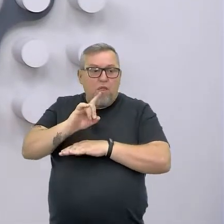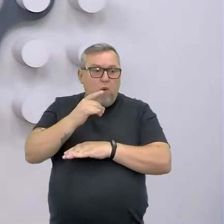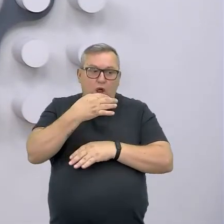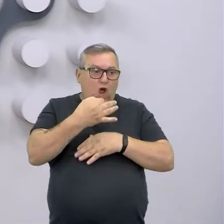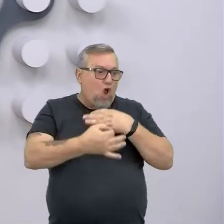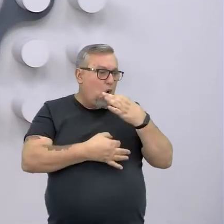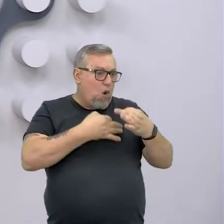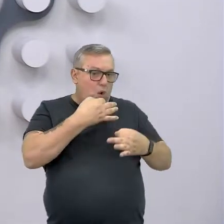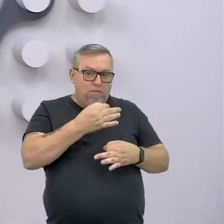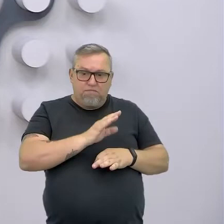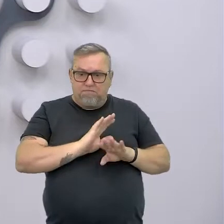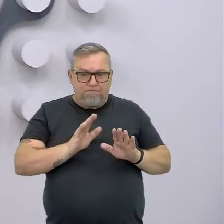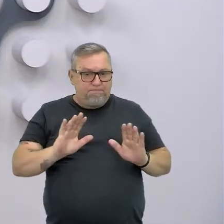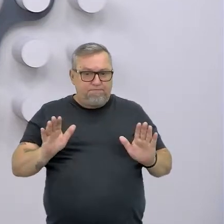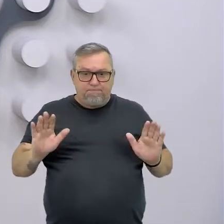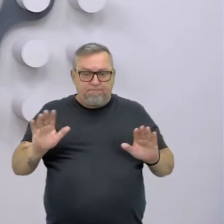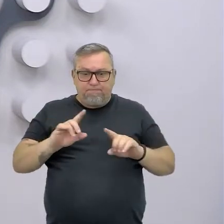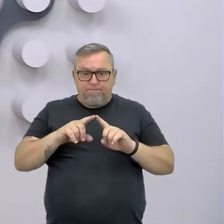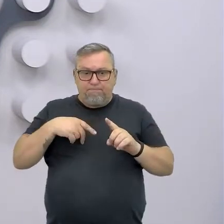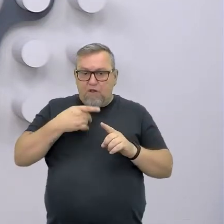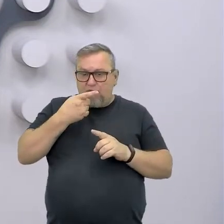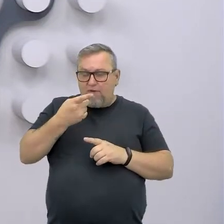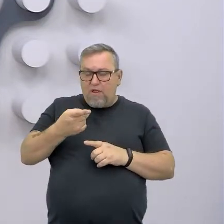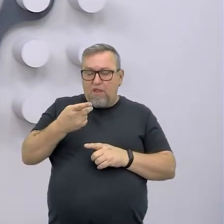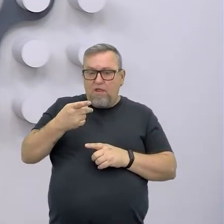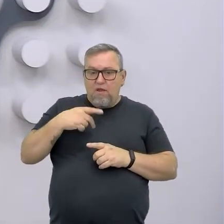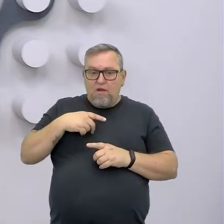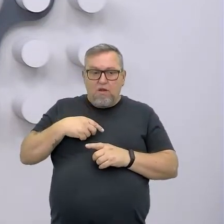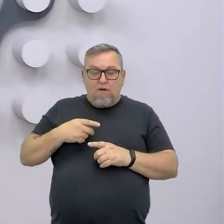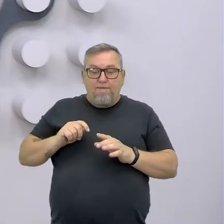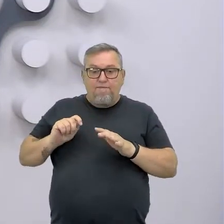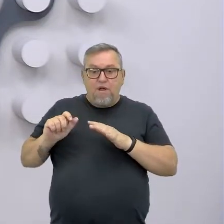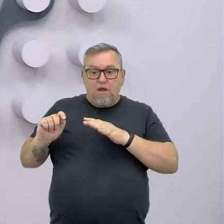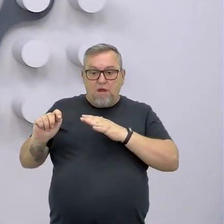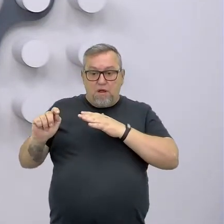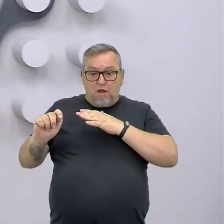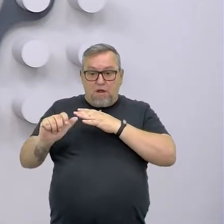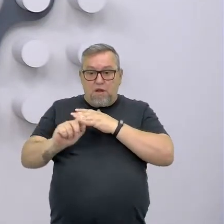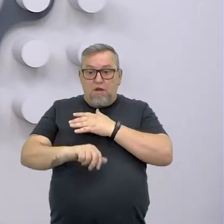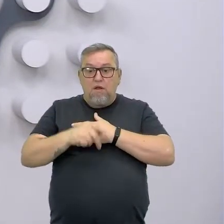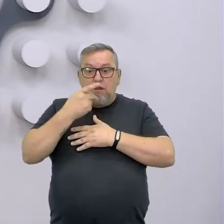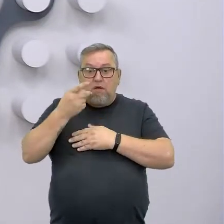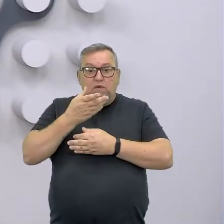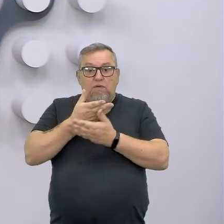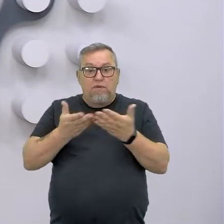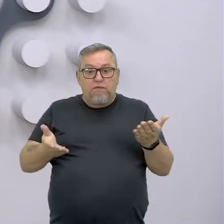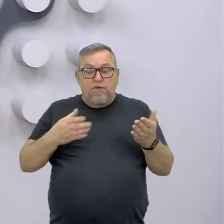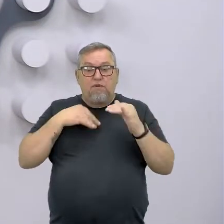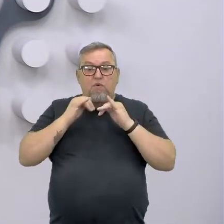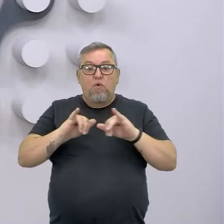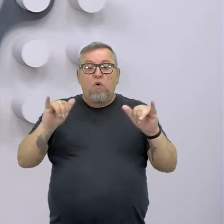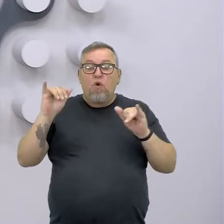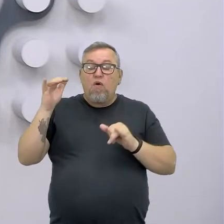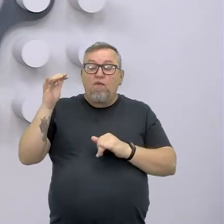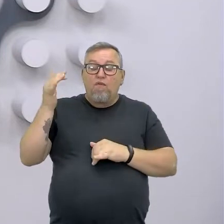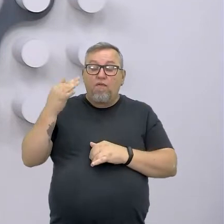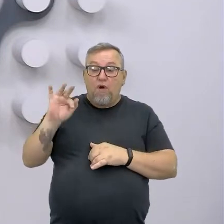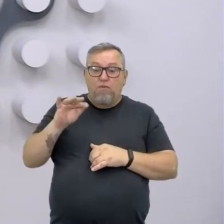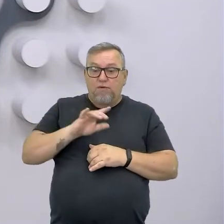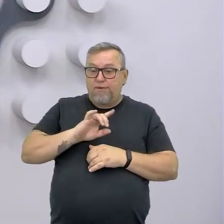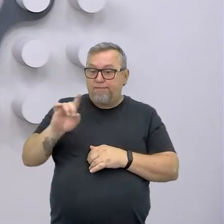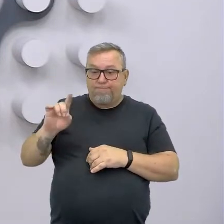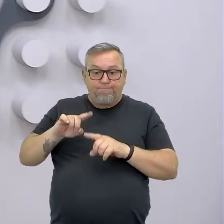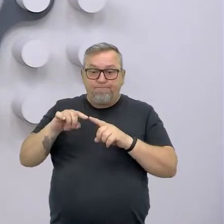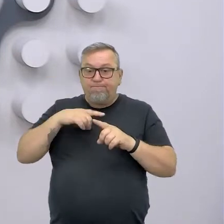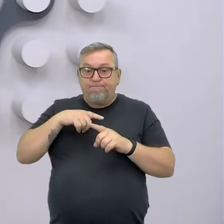opinião apenas. A gente não está falando da fake news, que é o que eu falei no começo da aula, de notícias falsas.